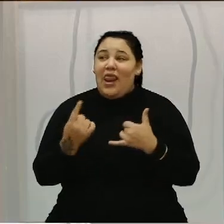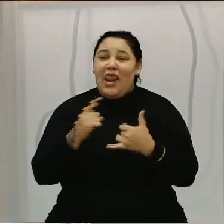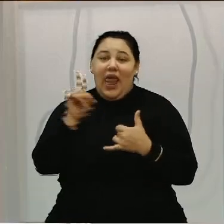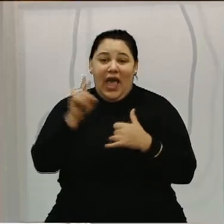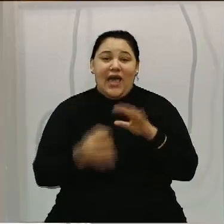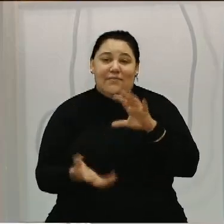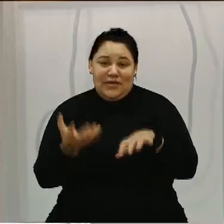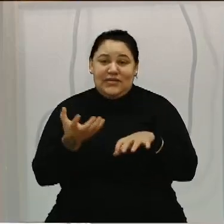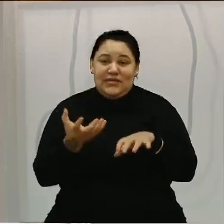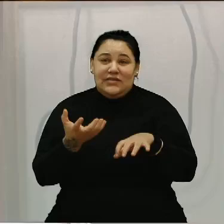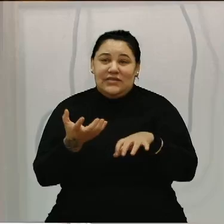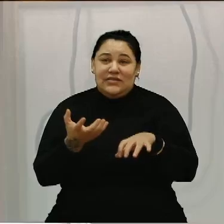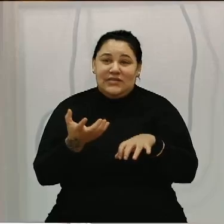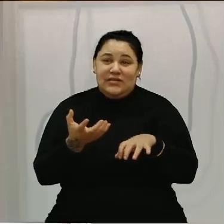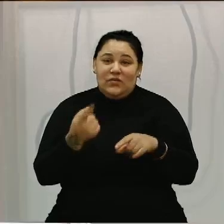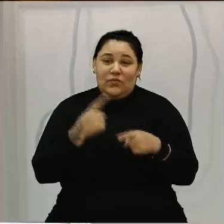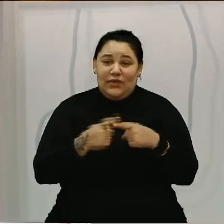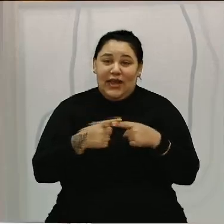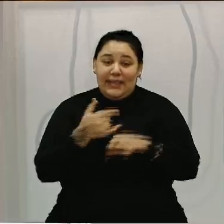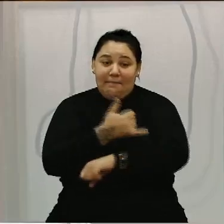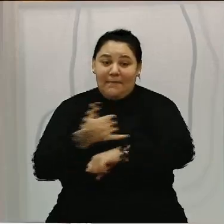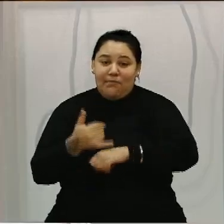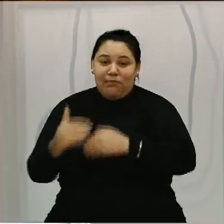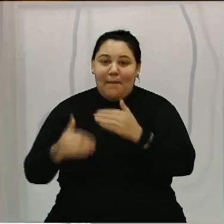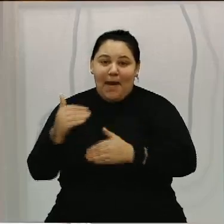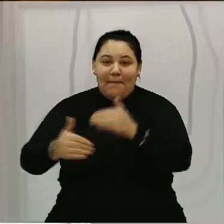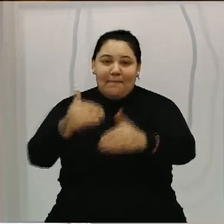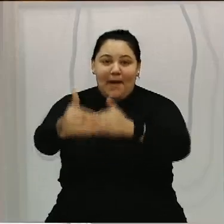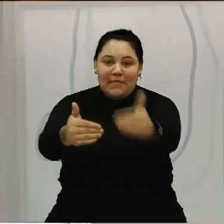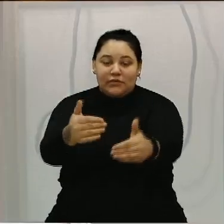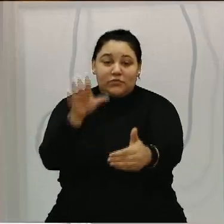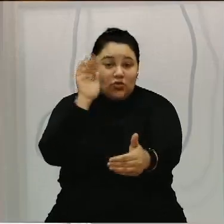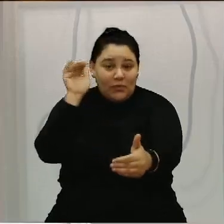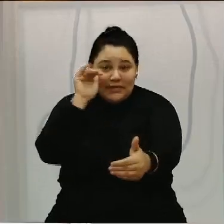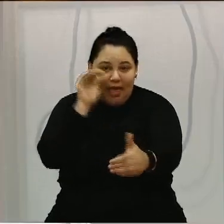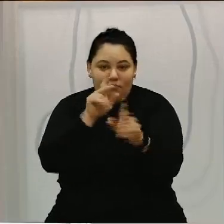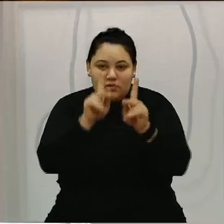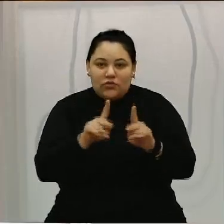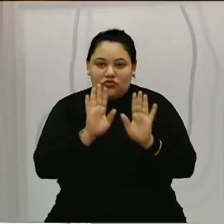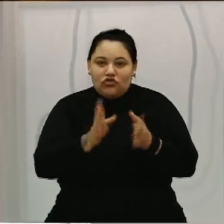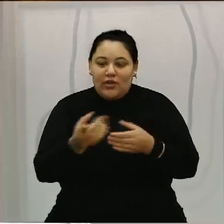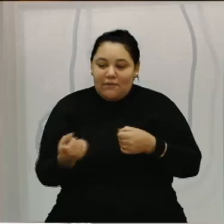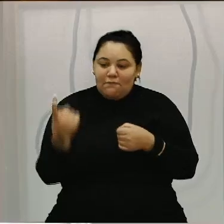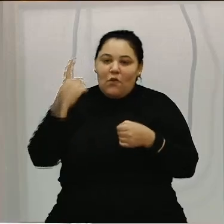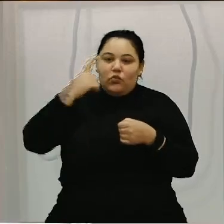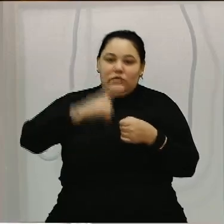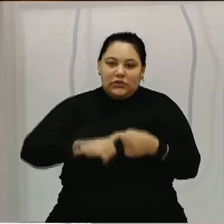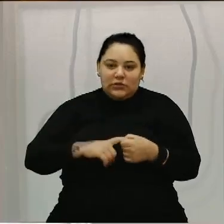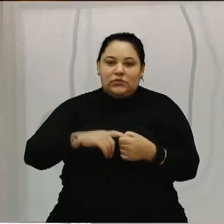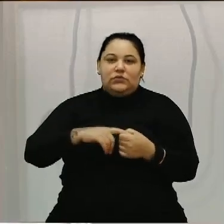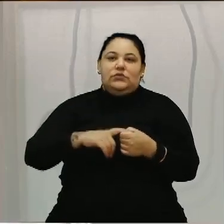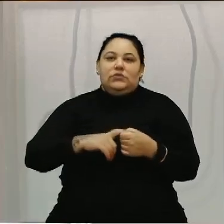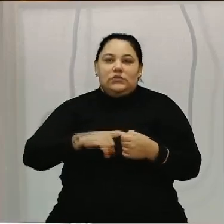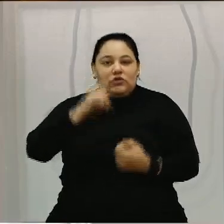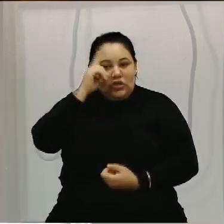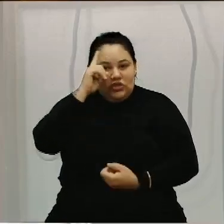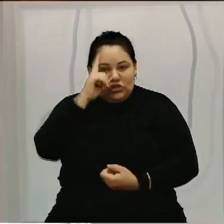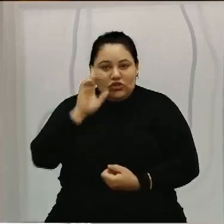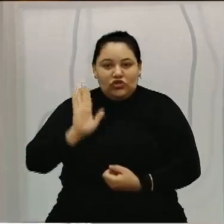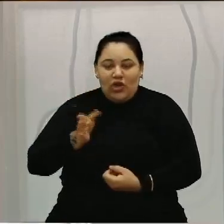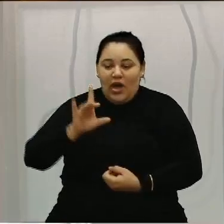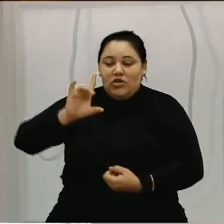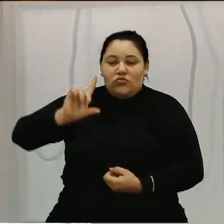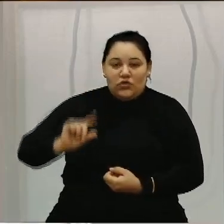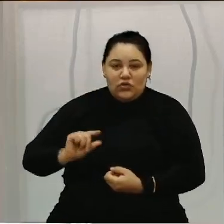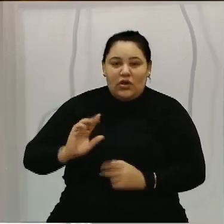esta comoção, porque ela está passando, né? A gente observa que as pessoas já estão retomando a sua rotina, né? Já estão diminuindo